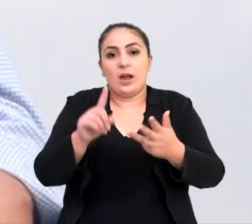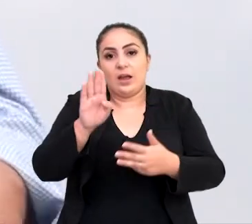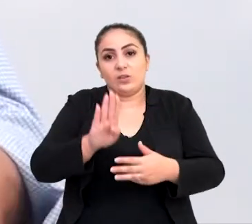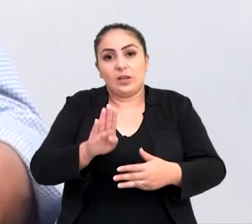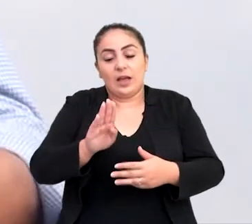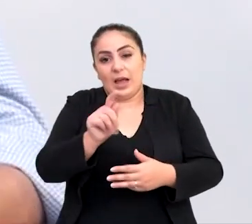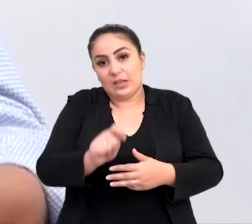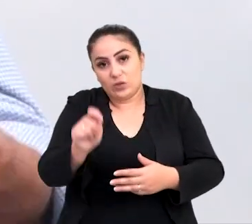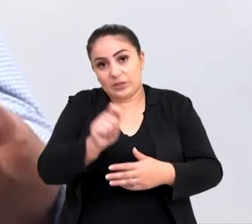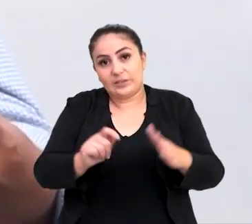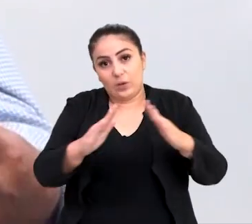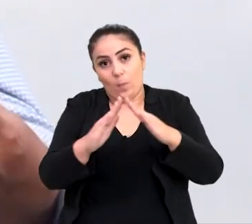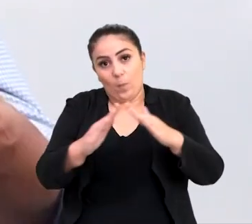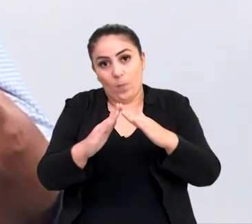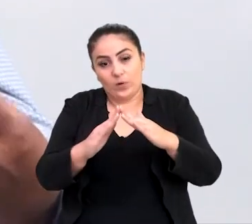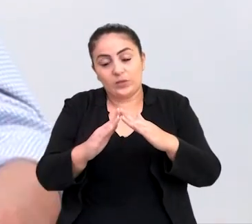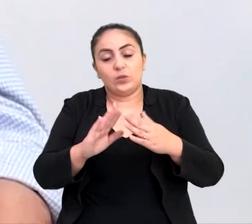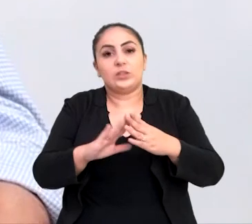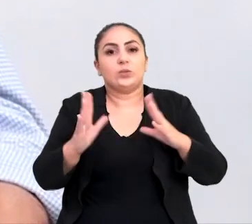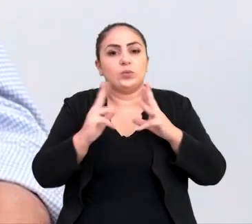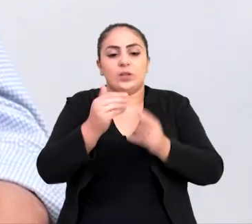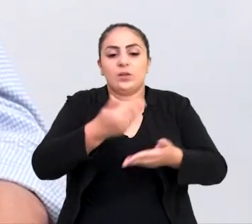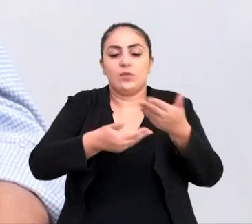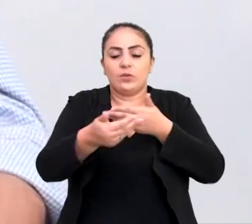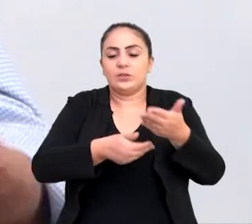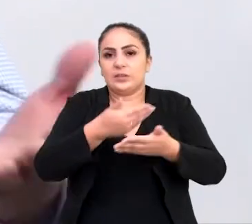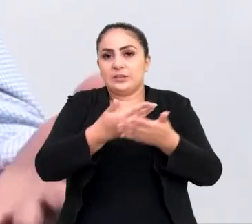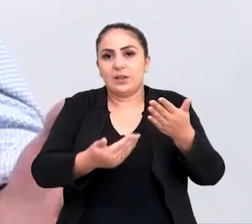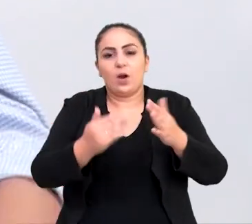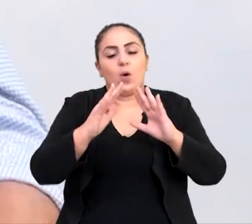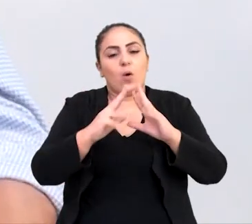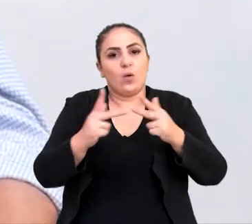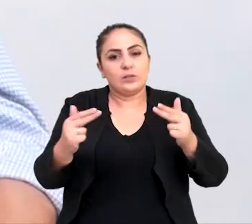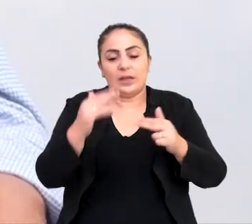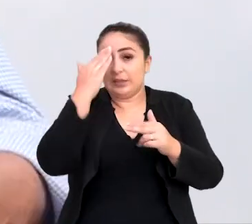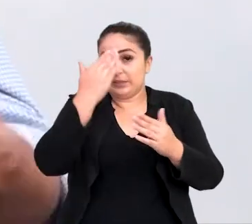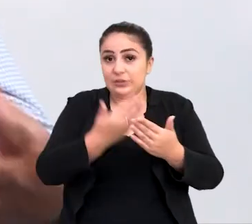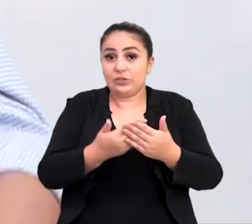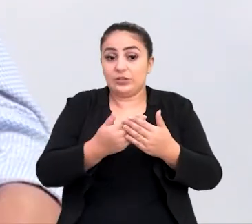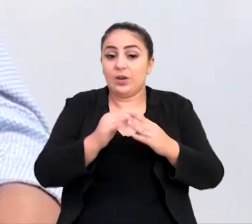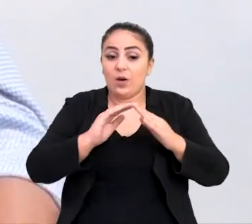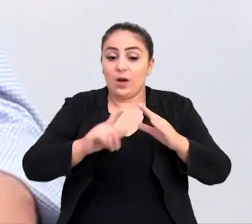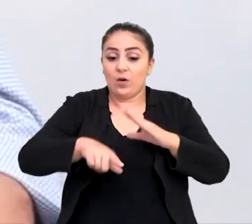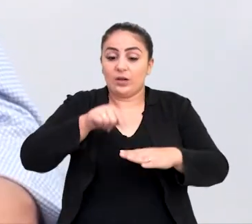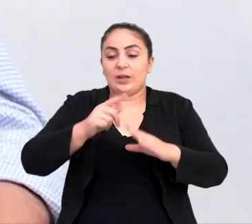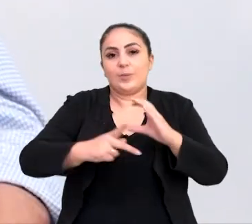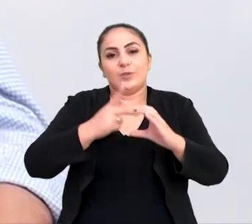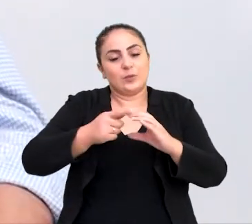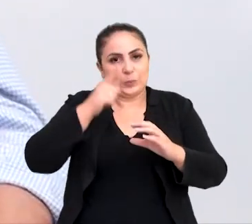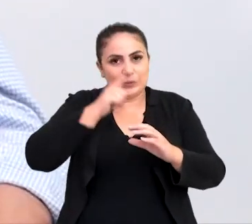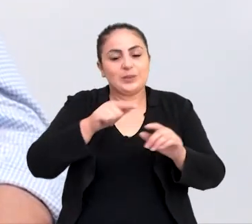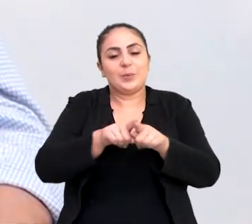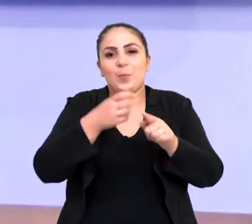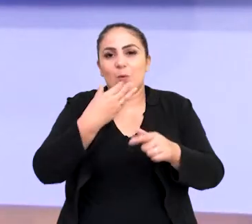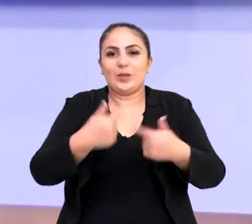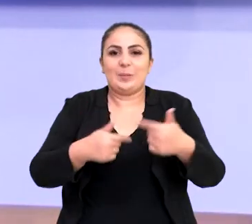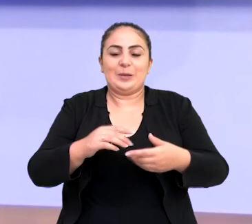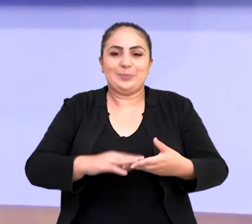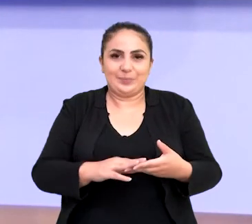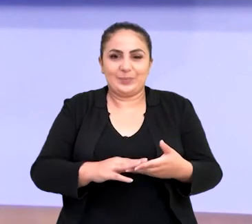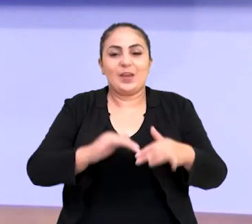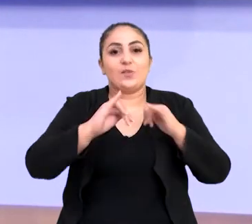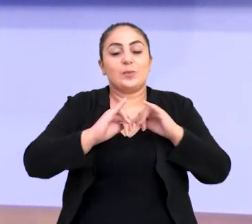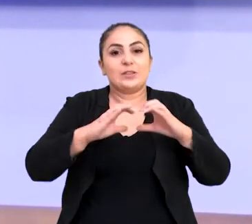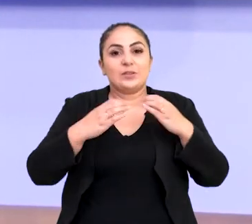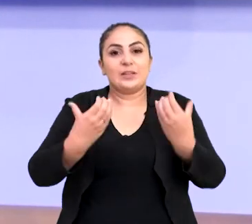de moradores. Então, sempre tive muito envolvido com essas coisas e acredito que aqui na Câmara eu vou conseguir também fazer um bom trabalho. E